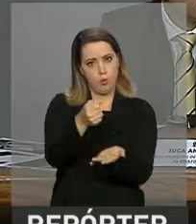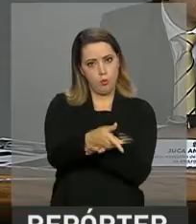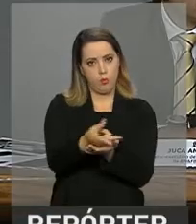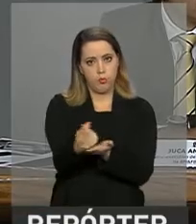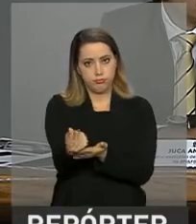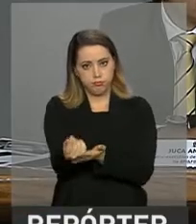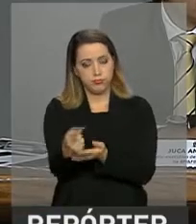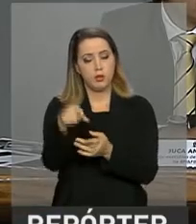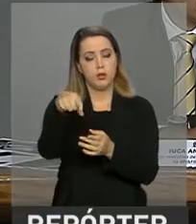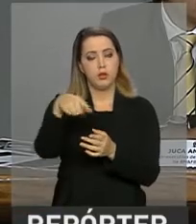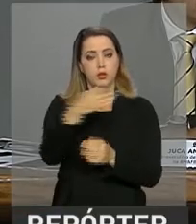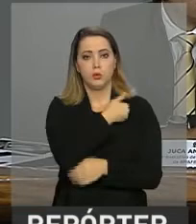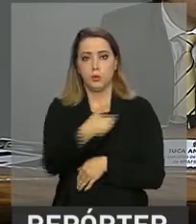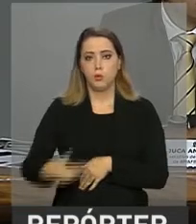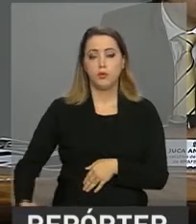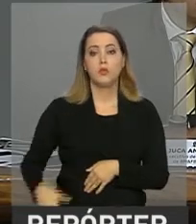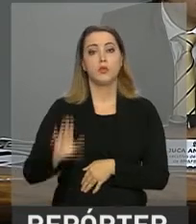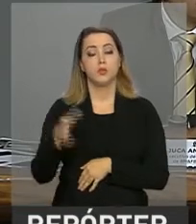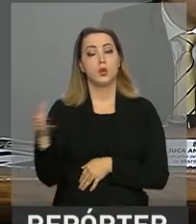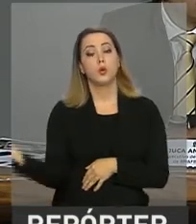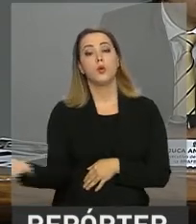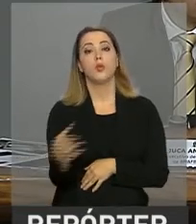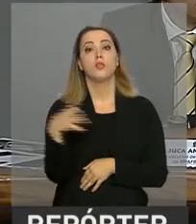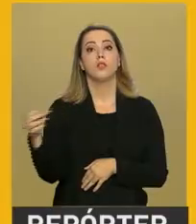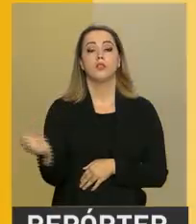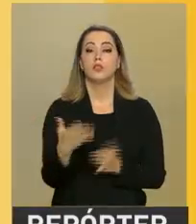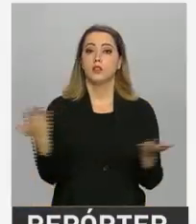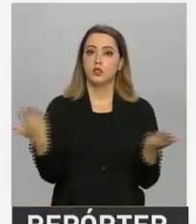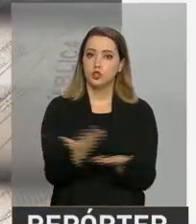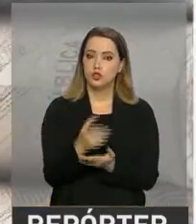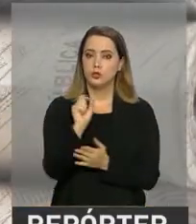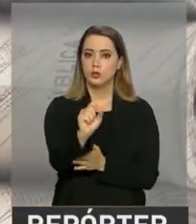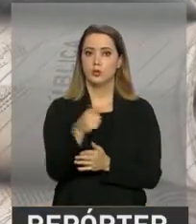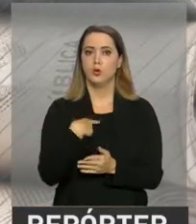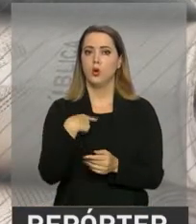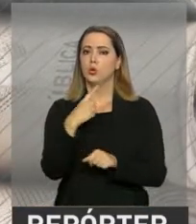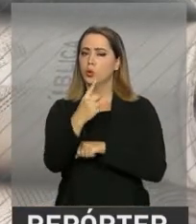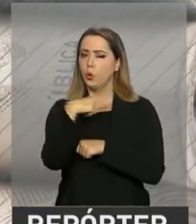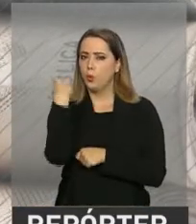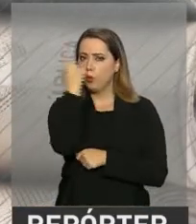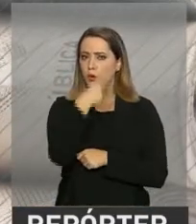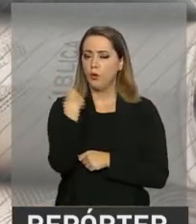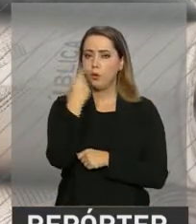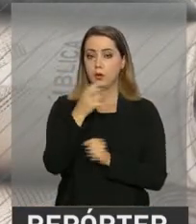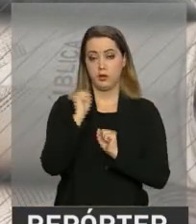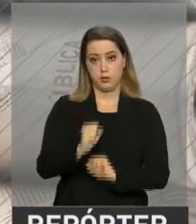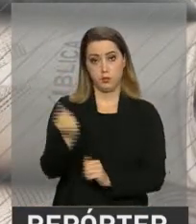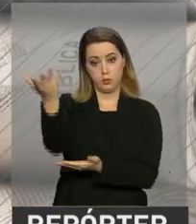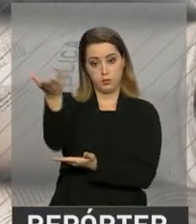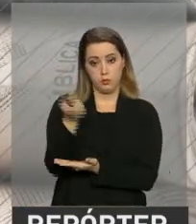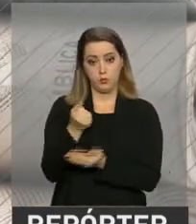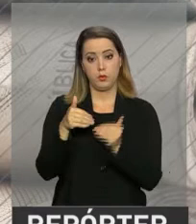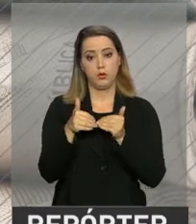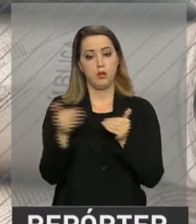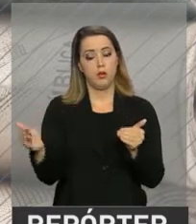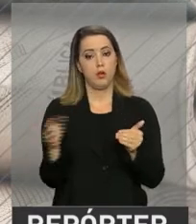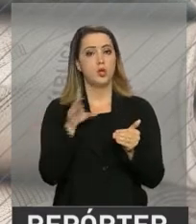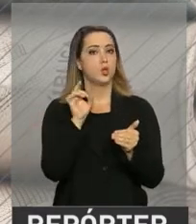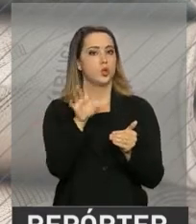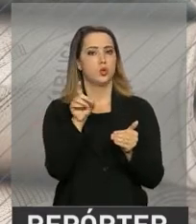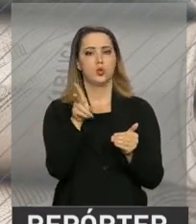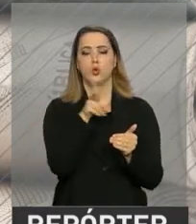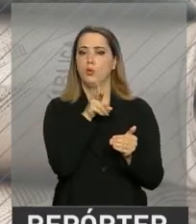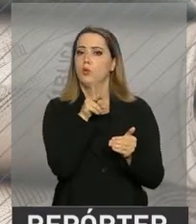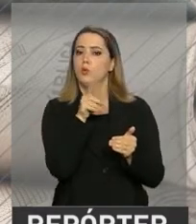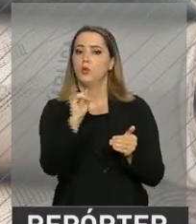principal novidade na segunda onda de inovações do programa horário de resgate das aplicações foi ampliado antes só era possível